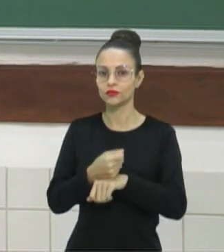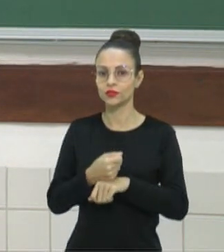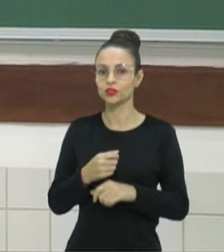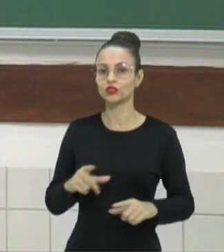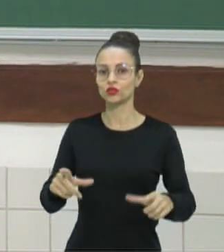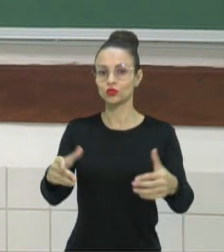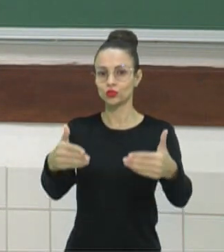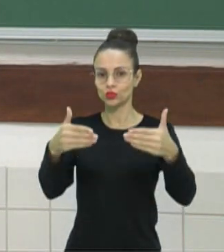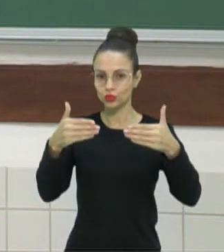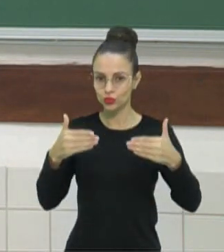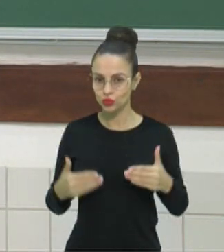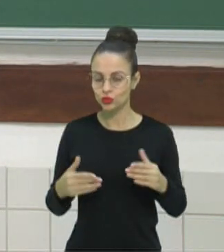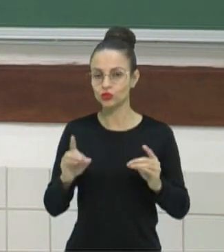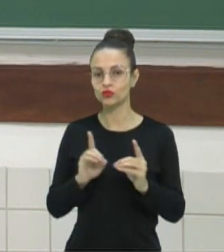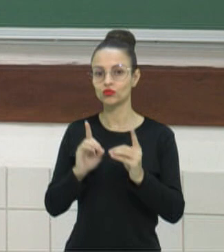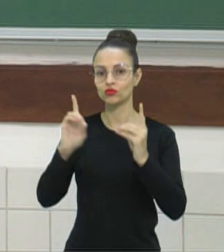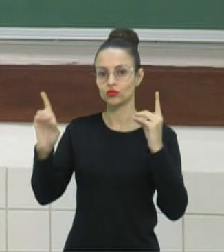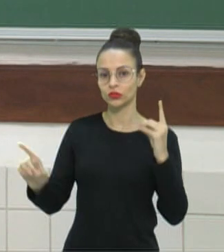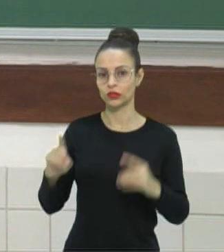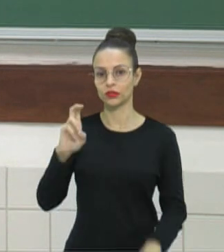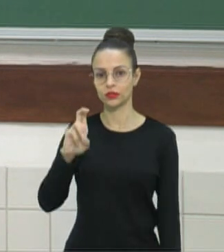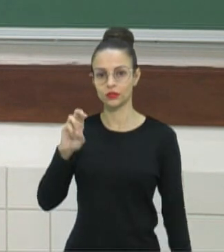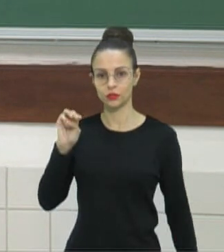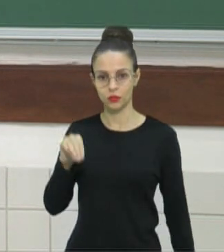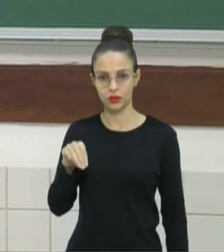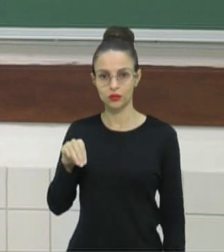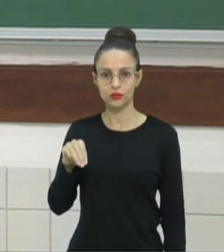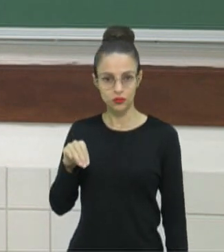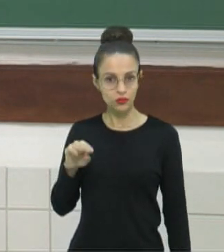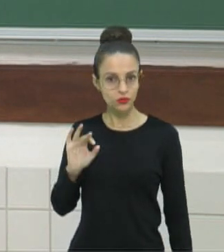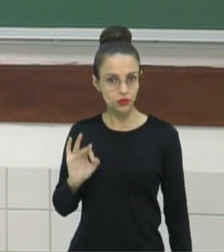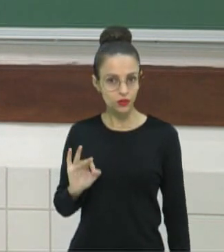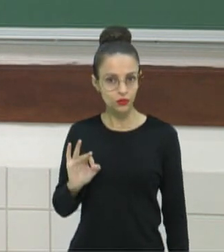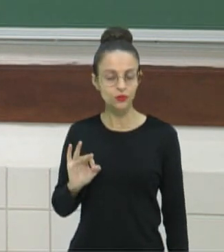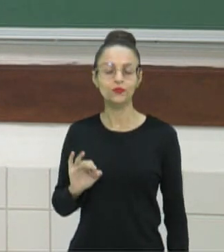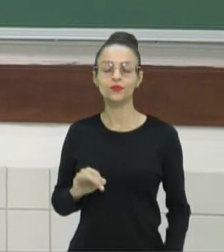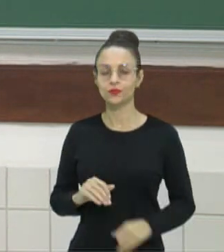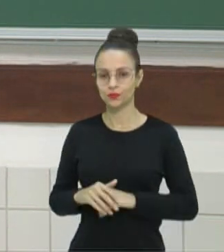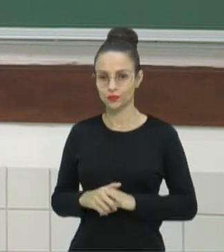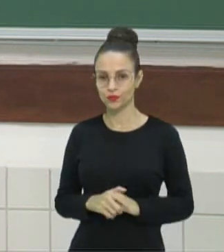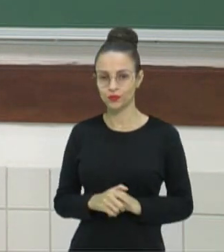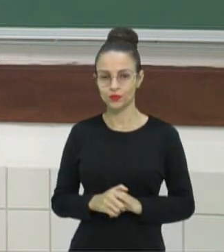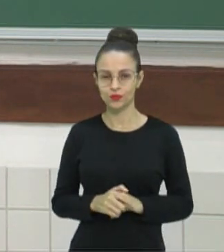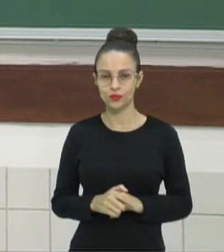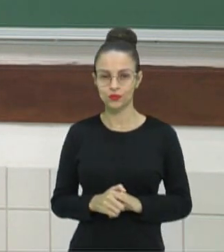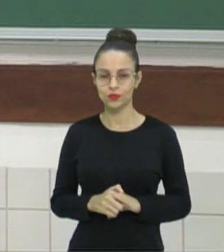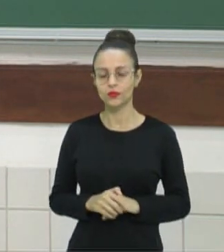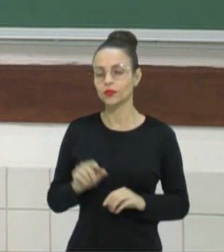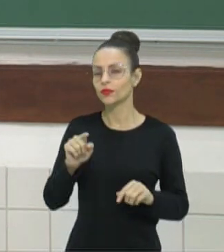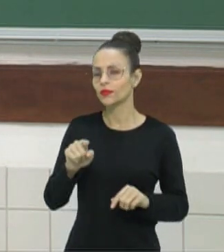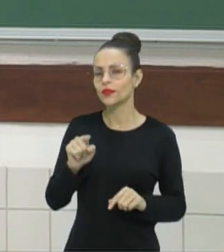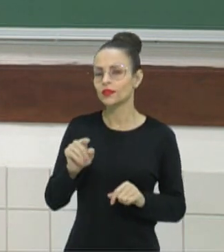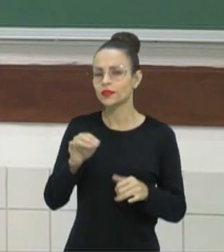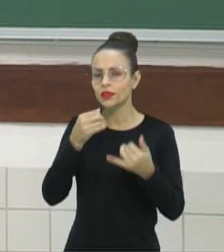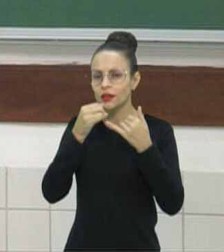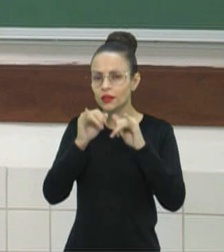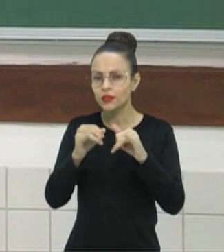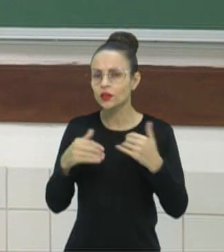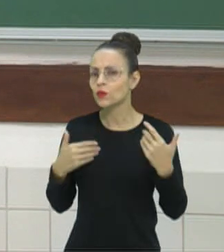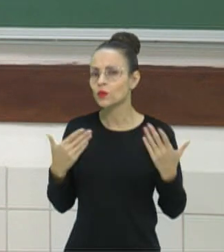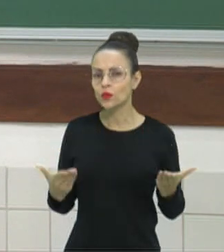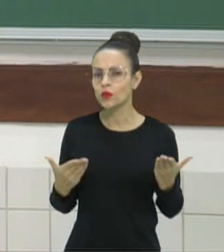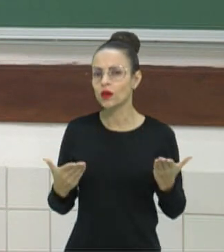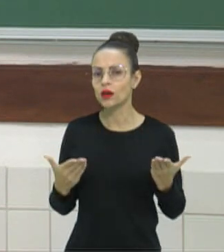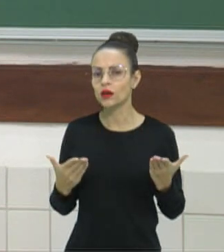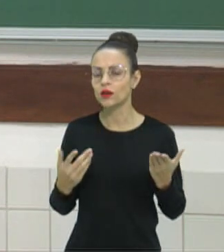velocidade em uma distância de 5 metros, certo? E que energia, que trabalho que é esse,